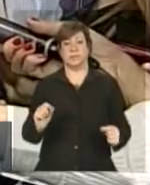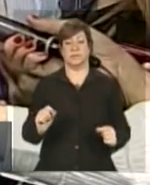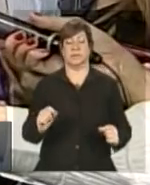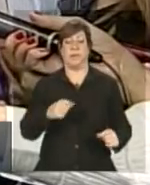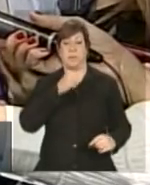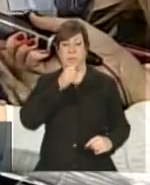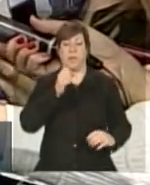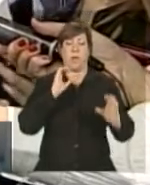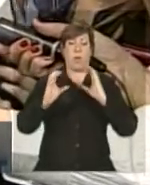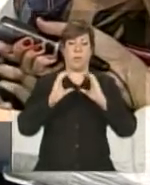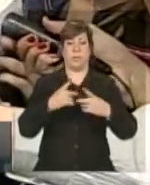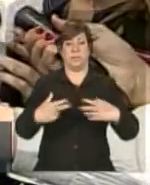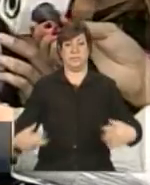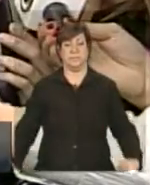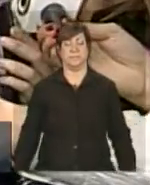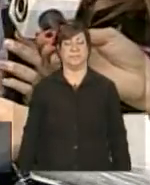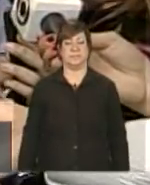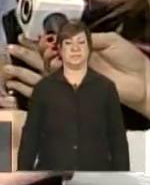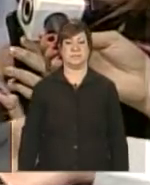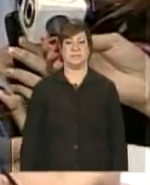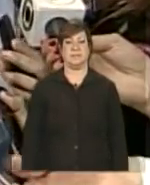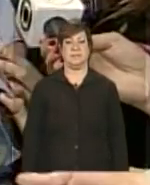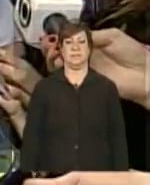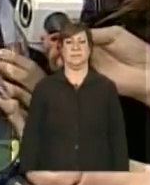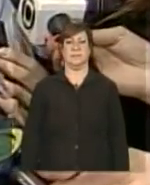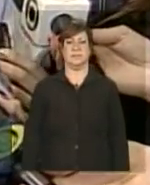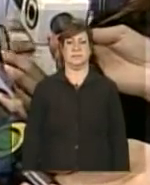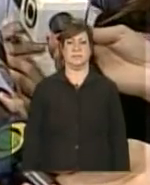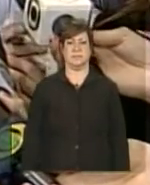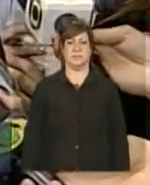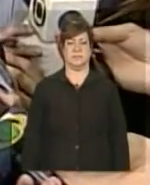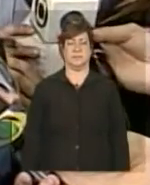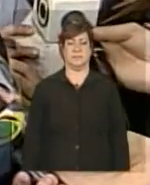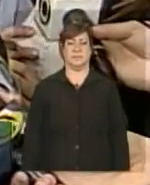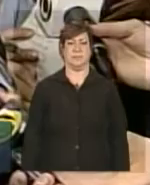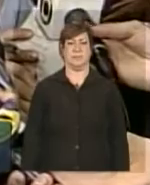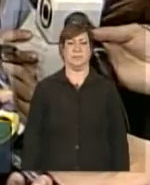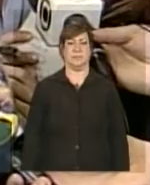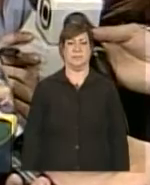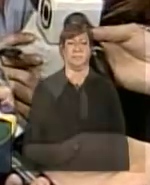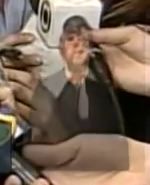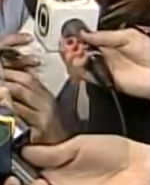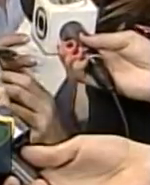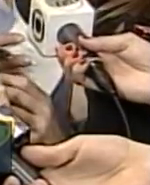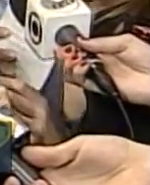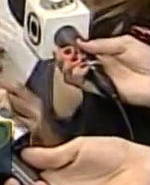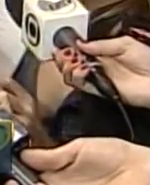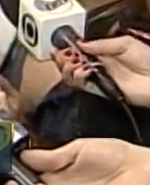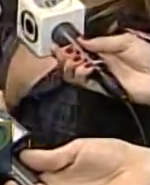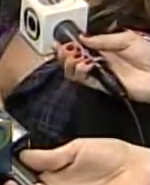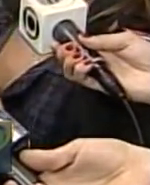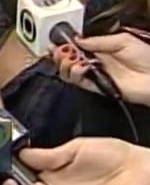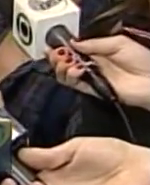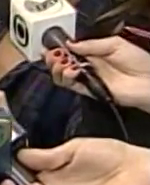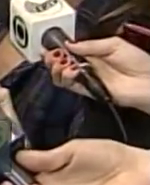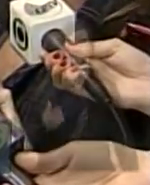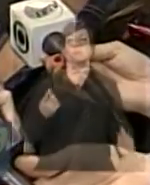de comunicação. Ministra, só uma última pergunta. Posso fazer só uma última pergunta, por favor?